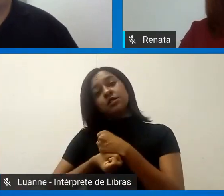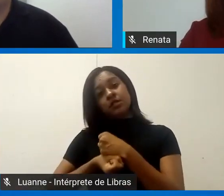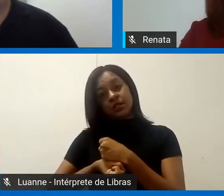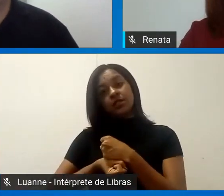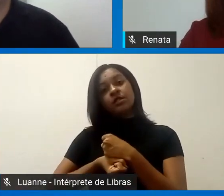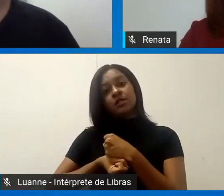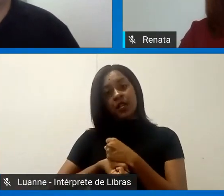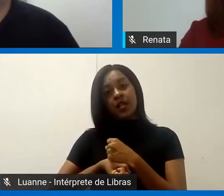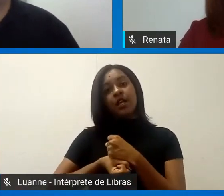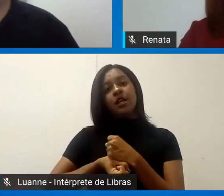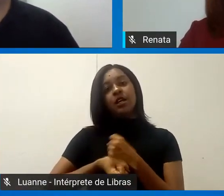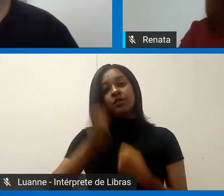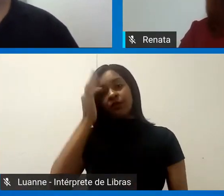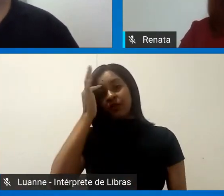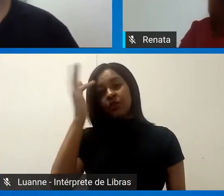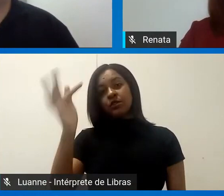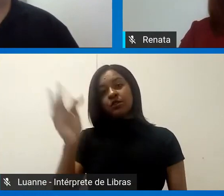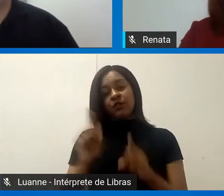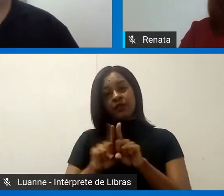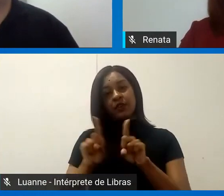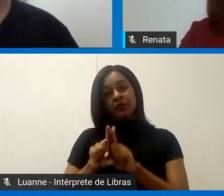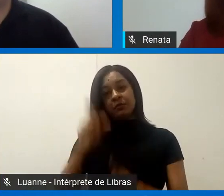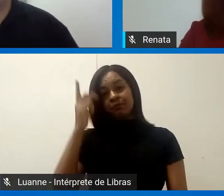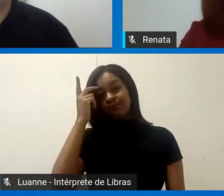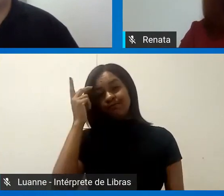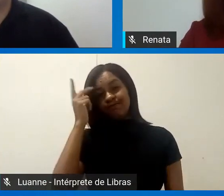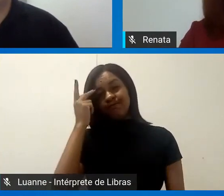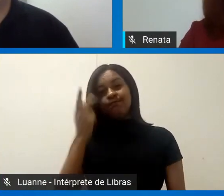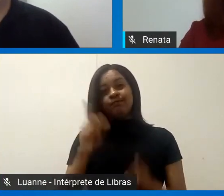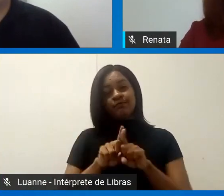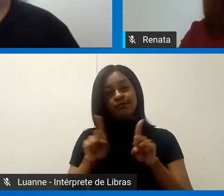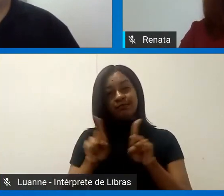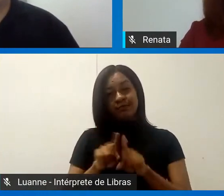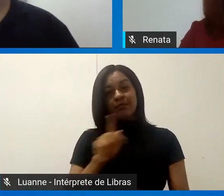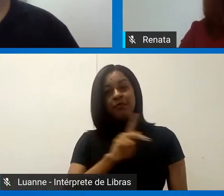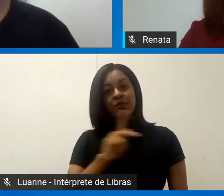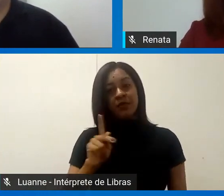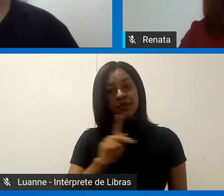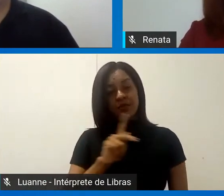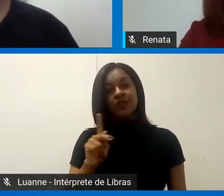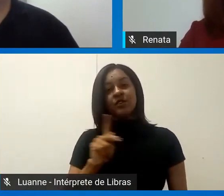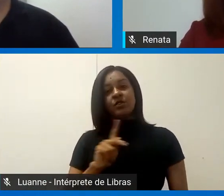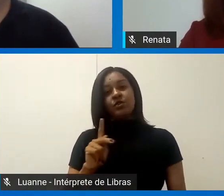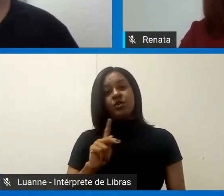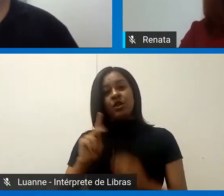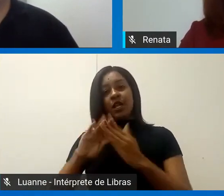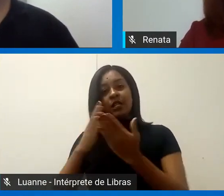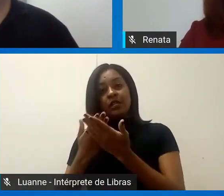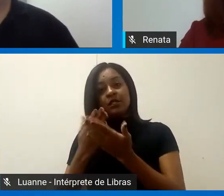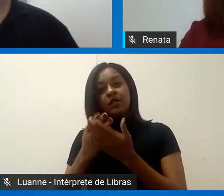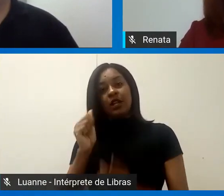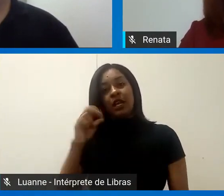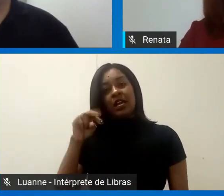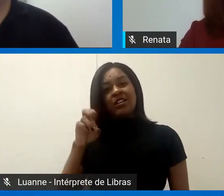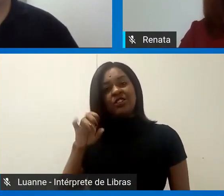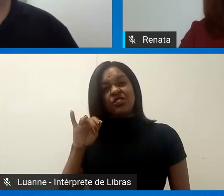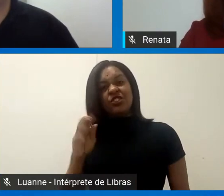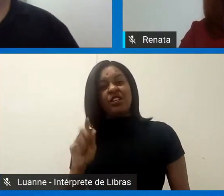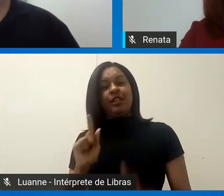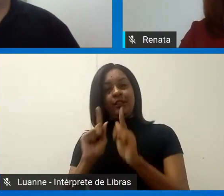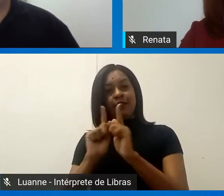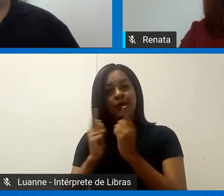Universidade de São Paulo e Ela é professora do Colégio Anchieta de Ribeirão Preto e membro do grupo de estudos e pesquisas em